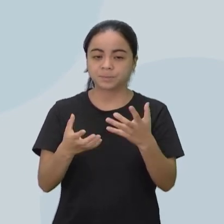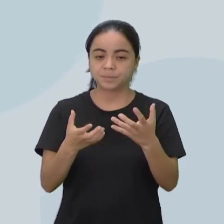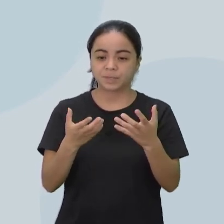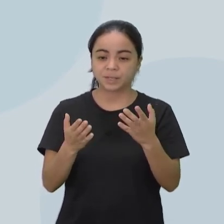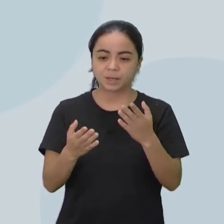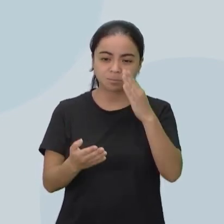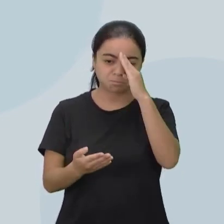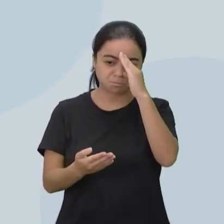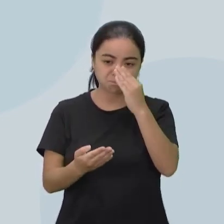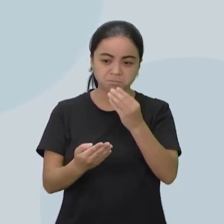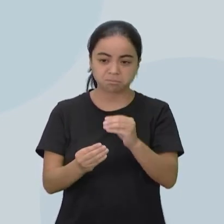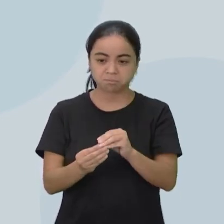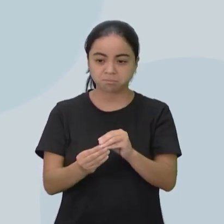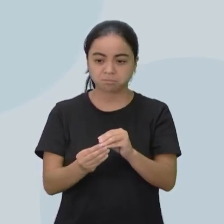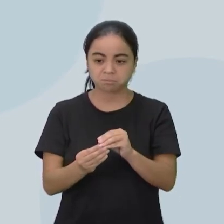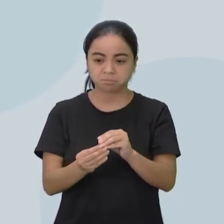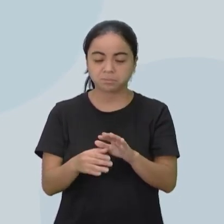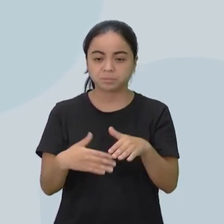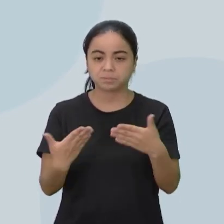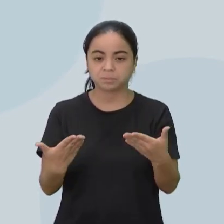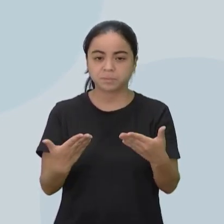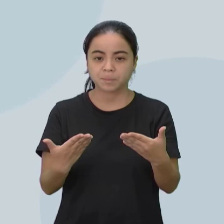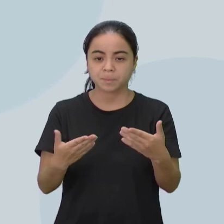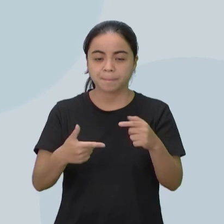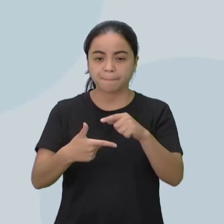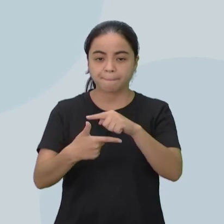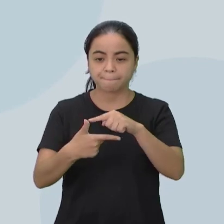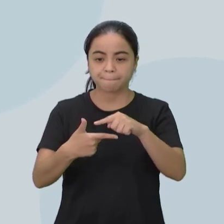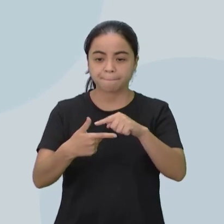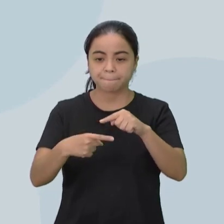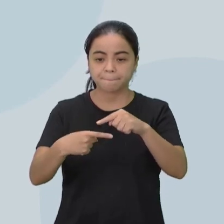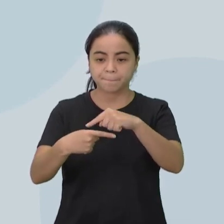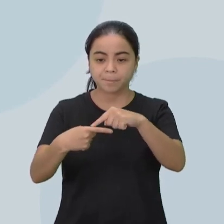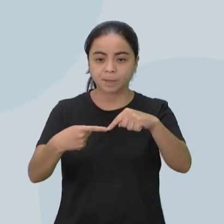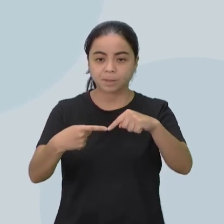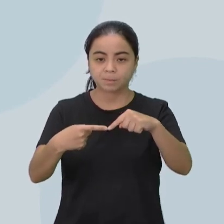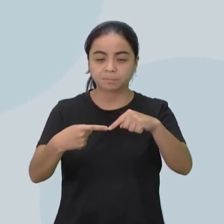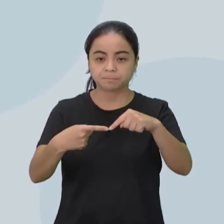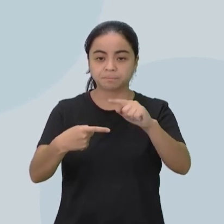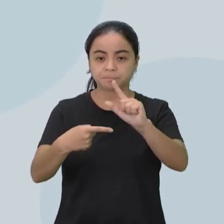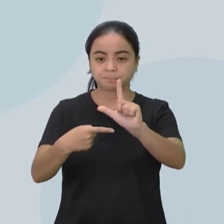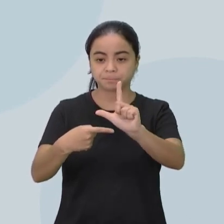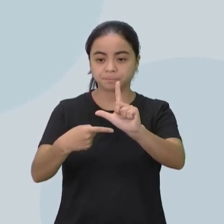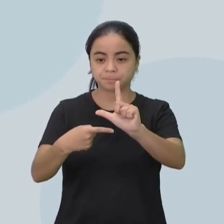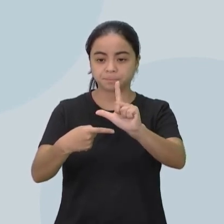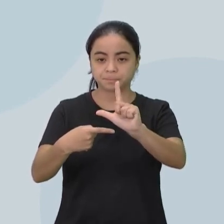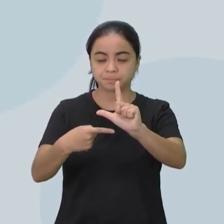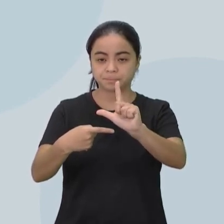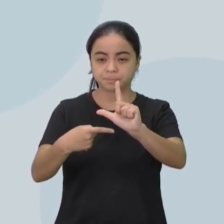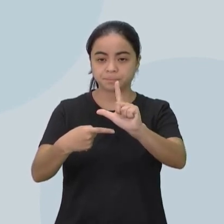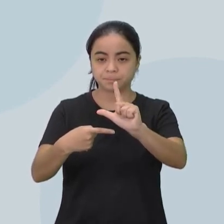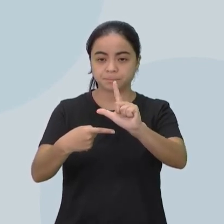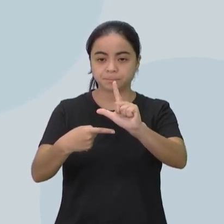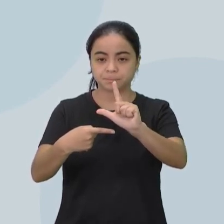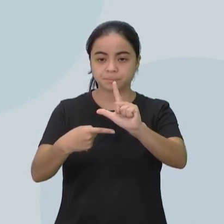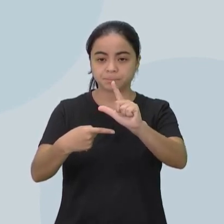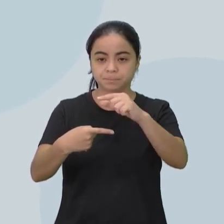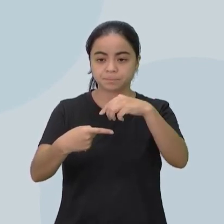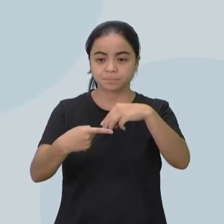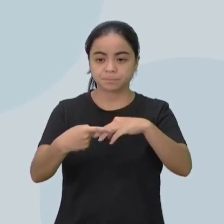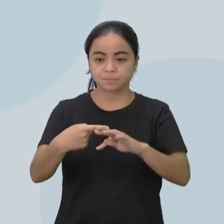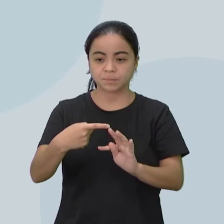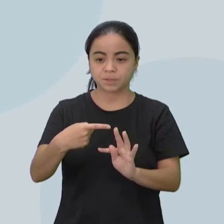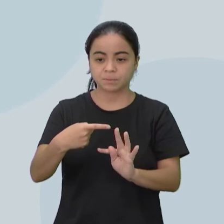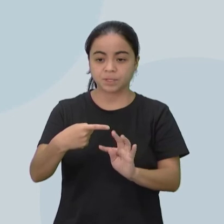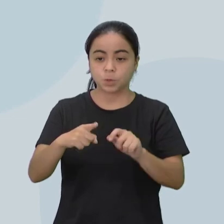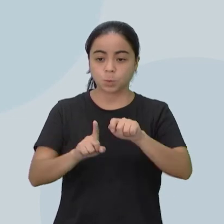a uma conclusão, tá bom? Então, entre o lucro, eu quero pedir aqui para a gente chamar o lucro de L e o mês